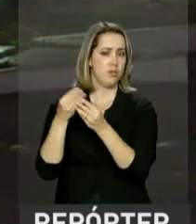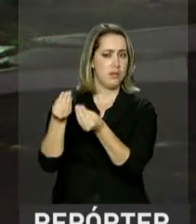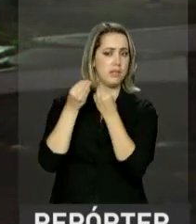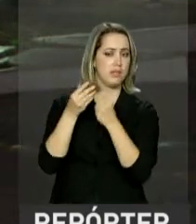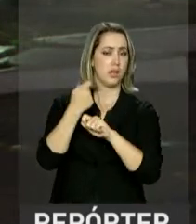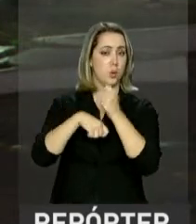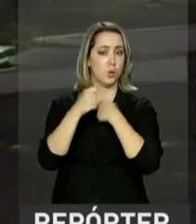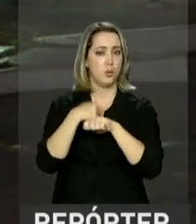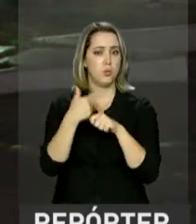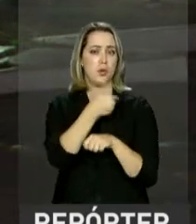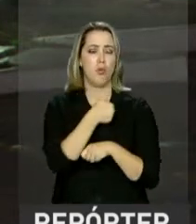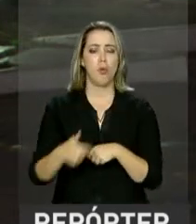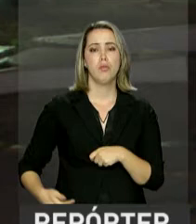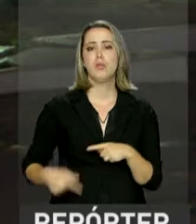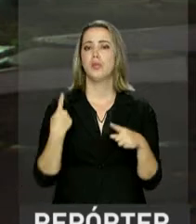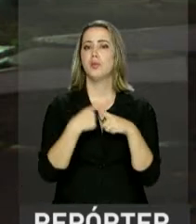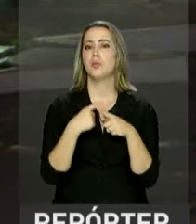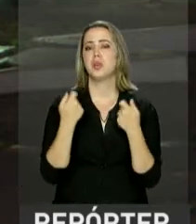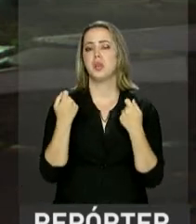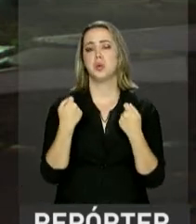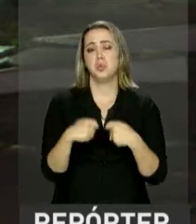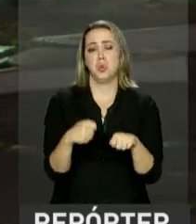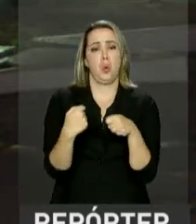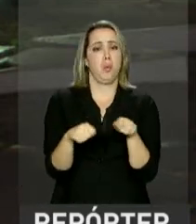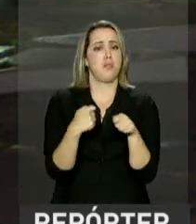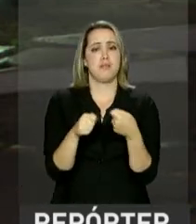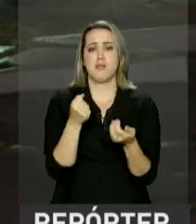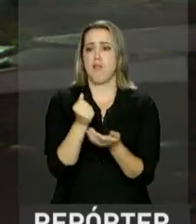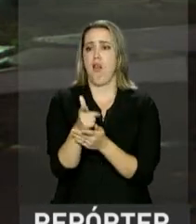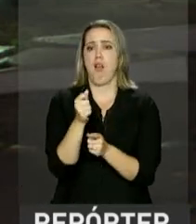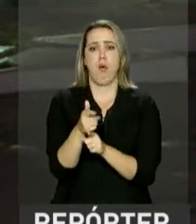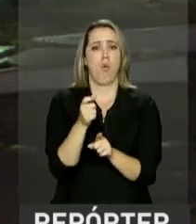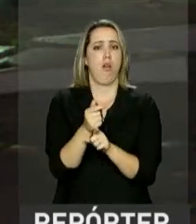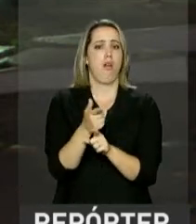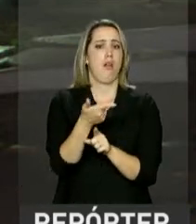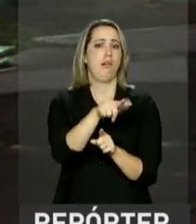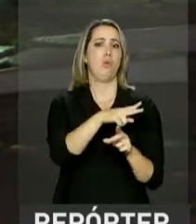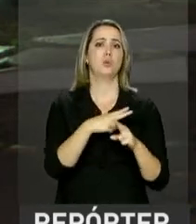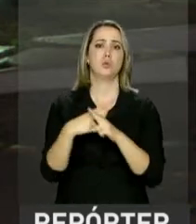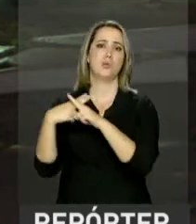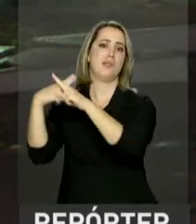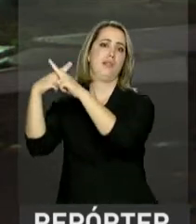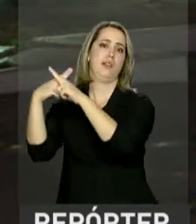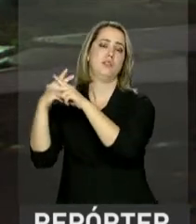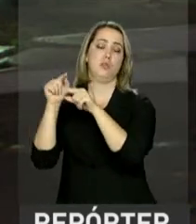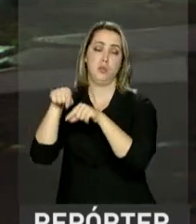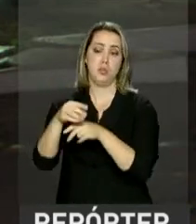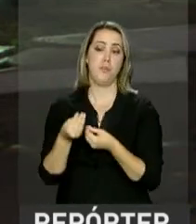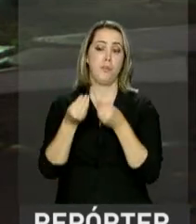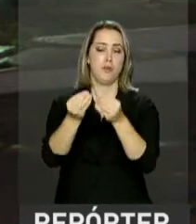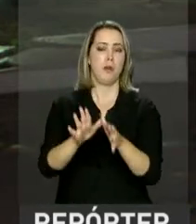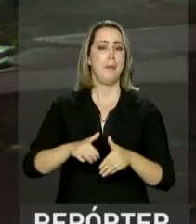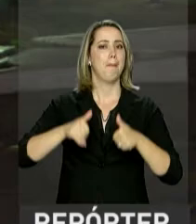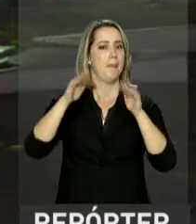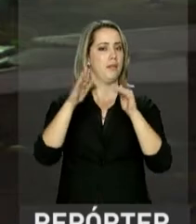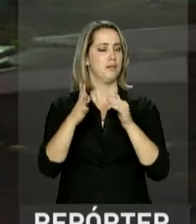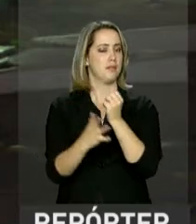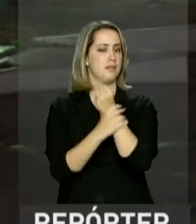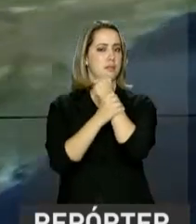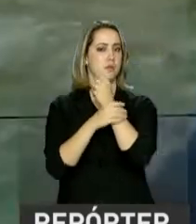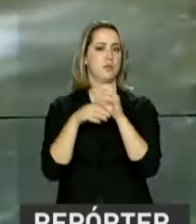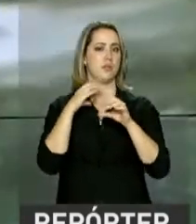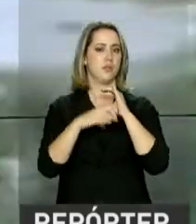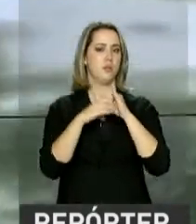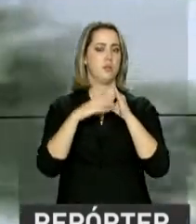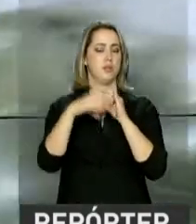aos cofres públicos só que não será mais necessário alugar satélite os privados e ainda vai dar mais segurança às comunicações do